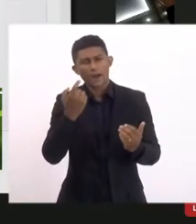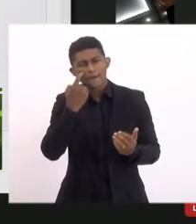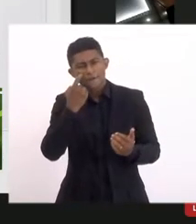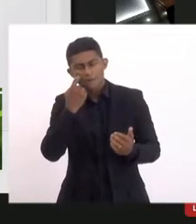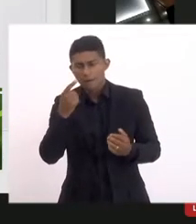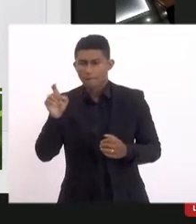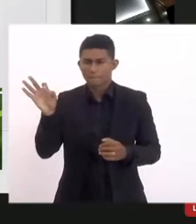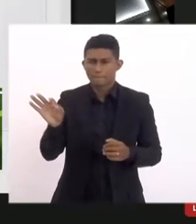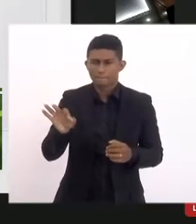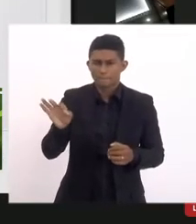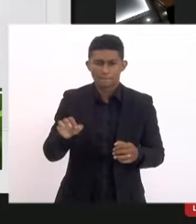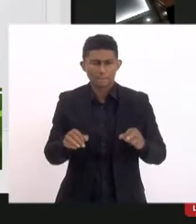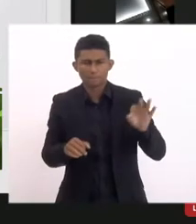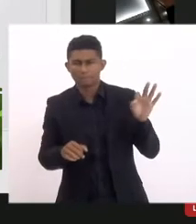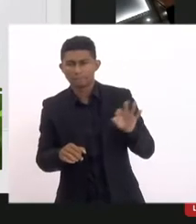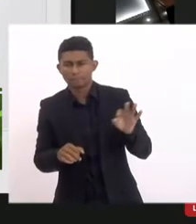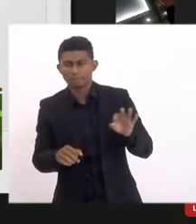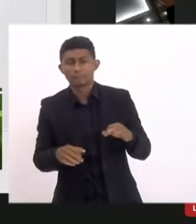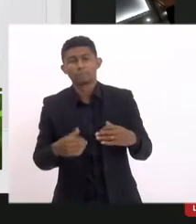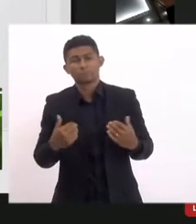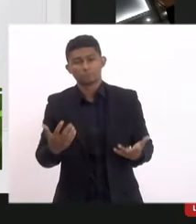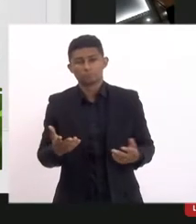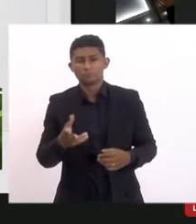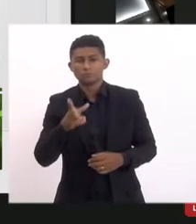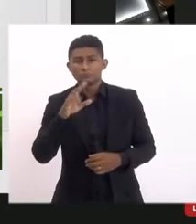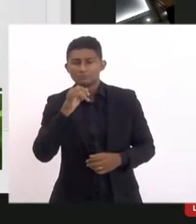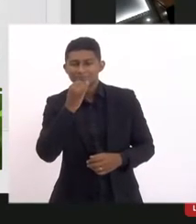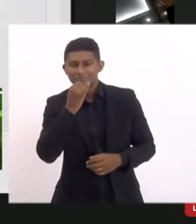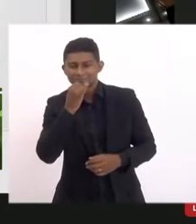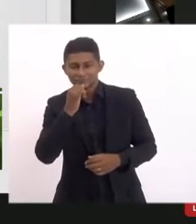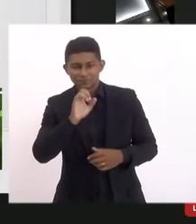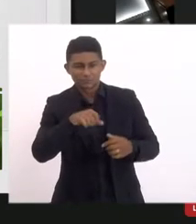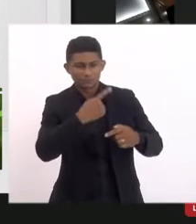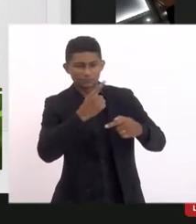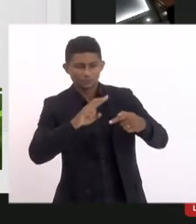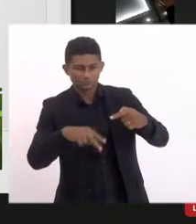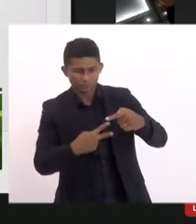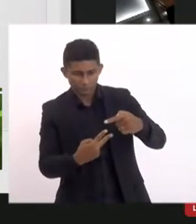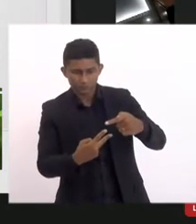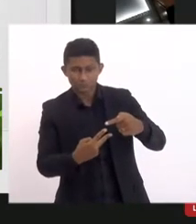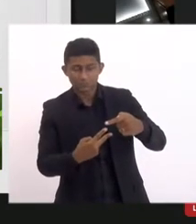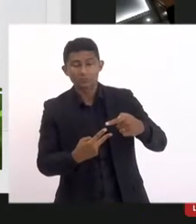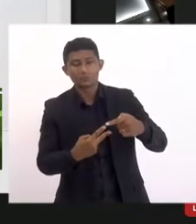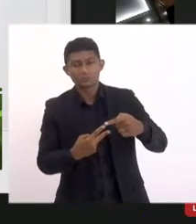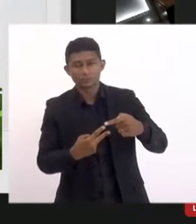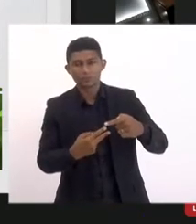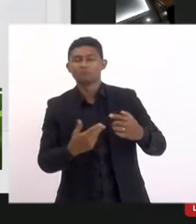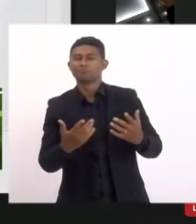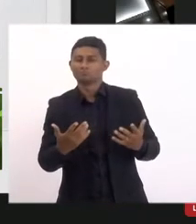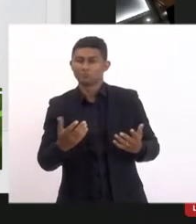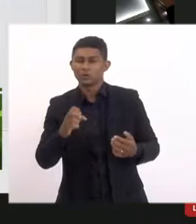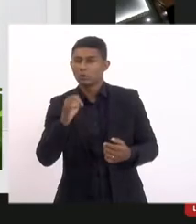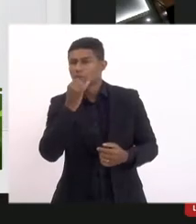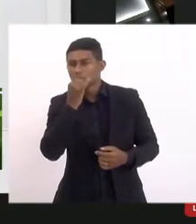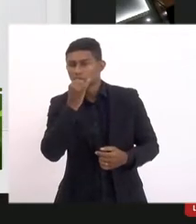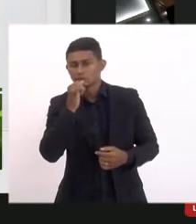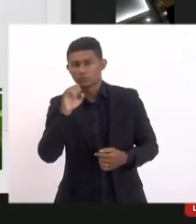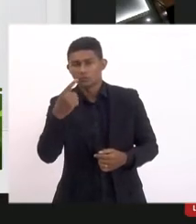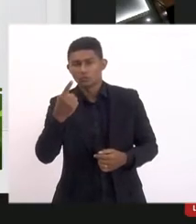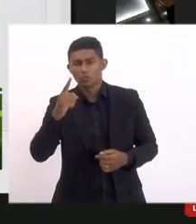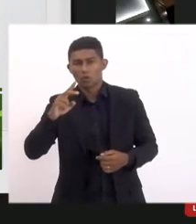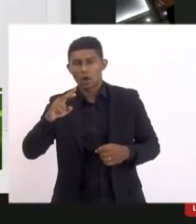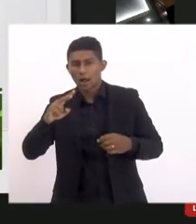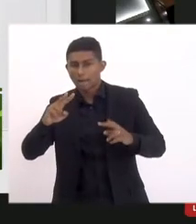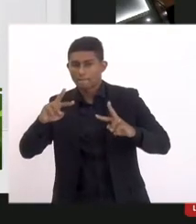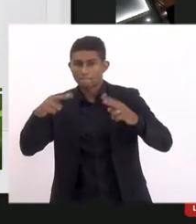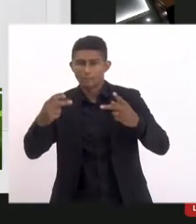percentuais. Então, se você aumenta um óbito para dois, você aumentou 100%. Se você aumenta de 100 para 200, você também aumentou 100%. Então,